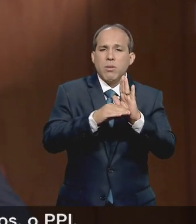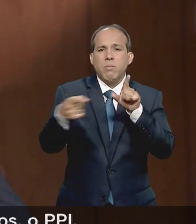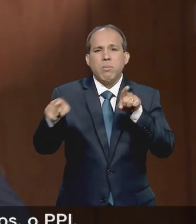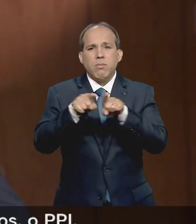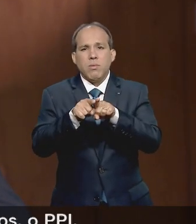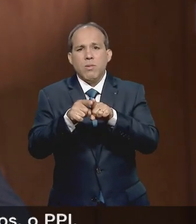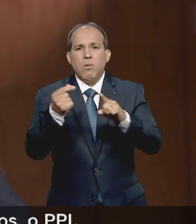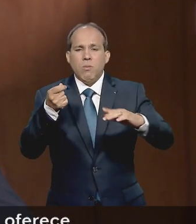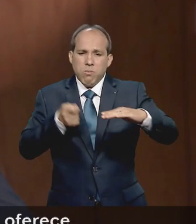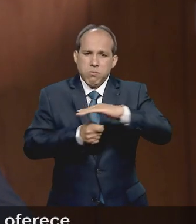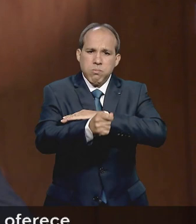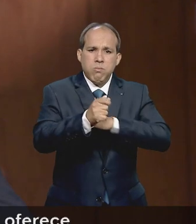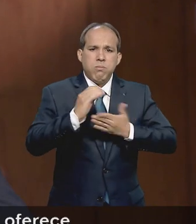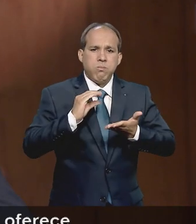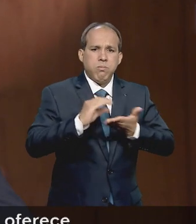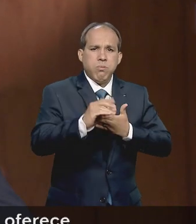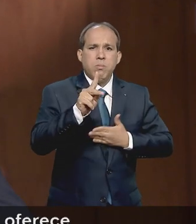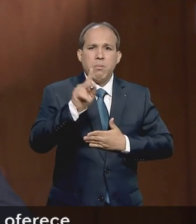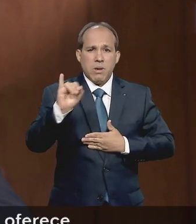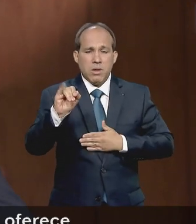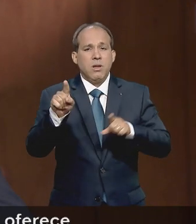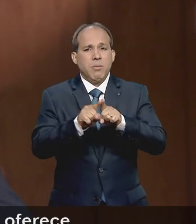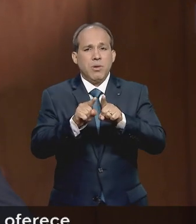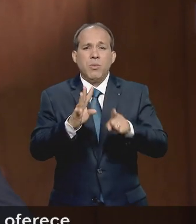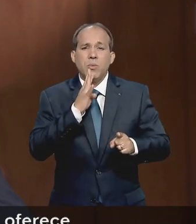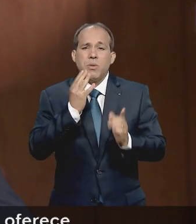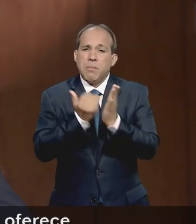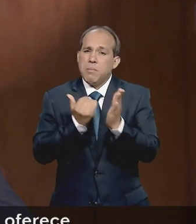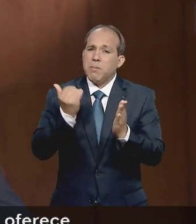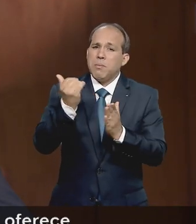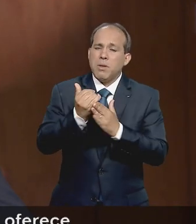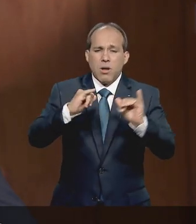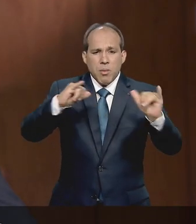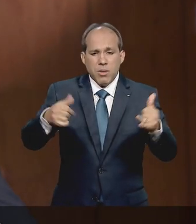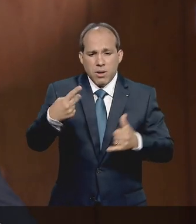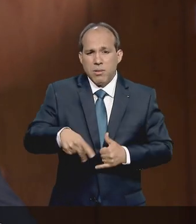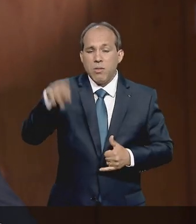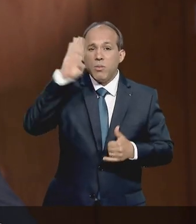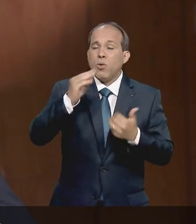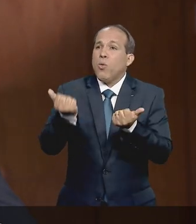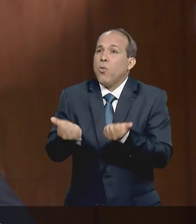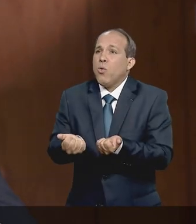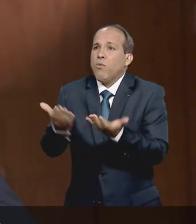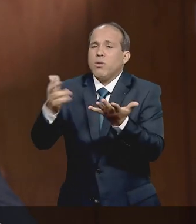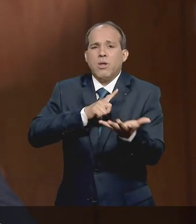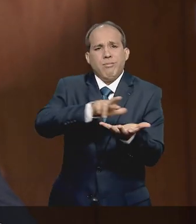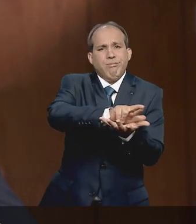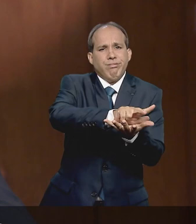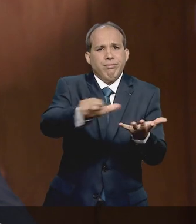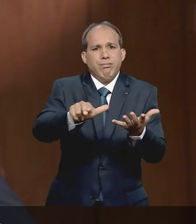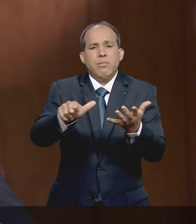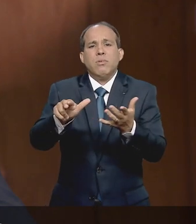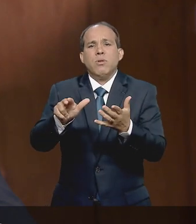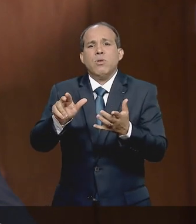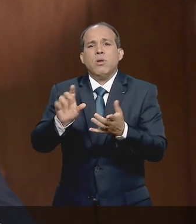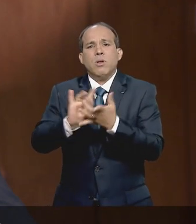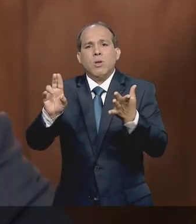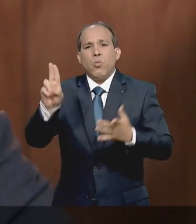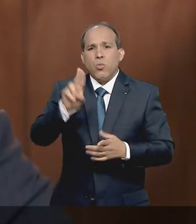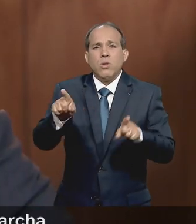investimentos opep EA conhecer melhor as oportunidades que o Brasil oferece em matéria de concessões e